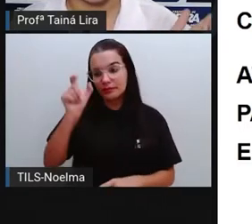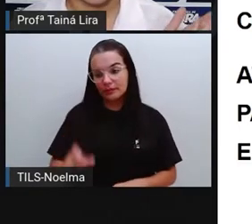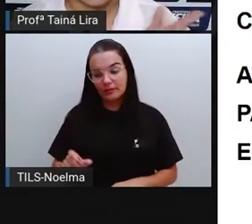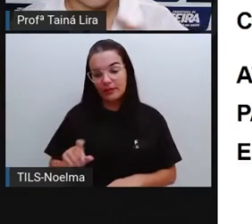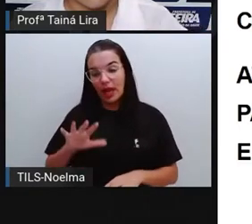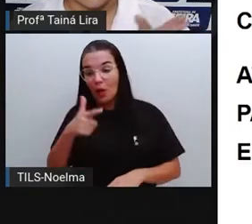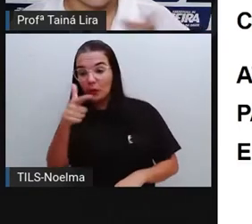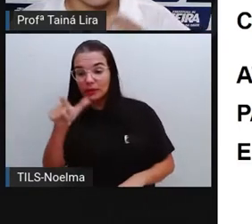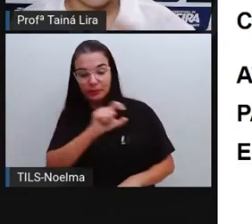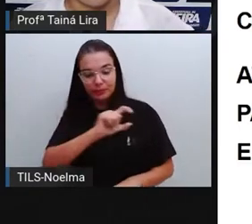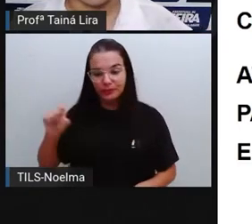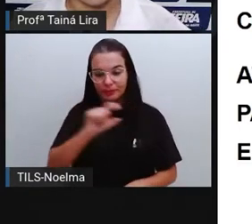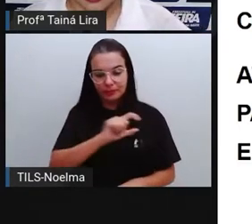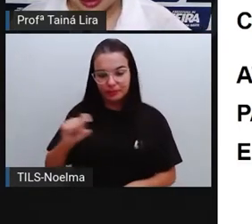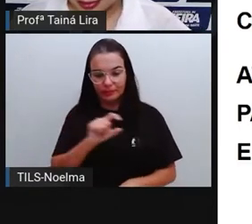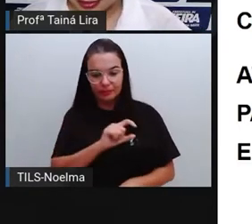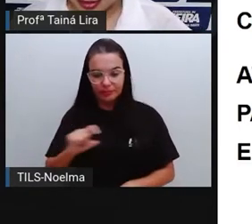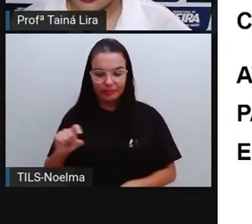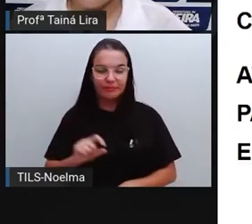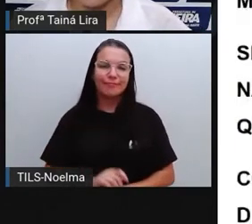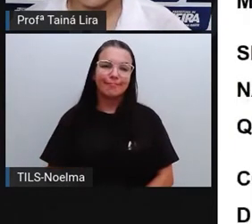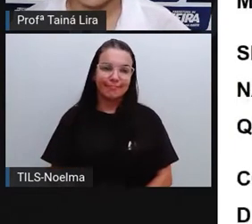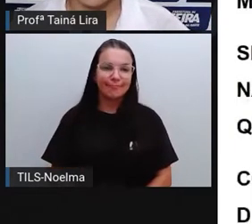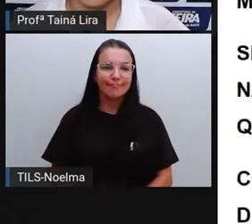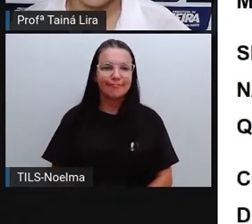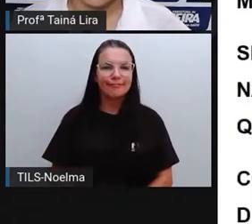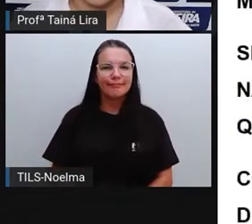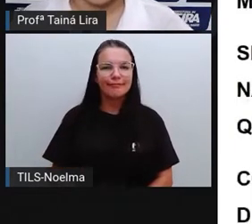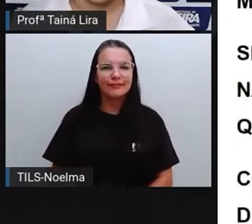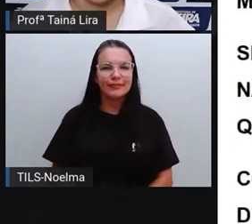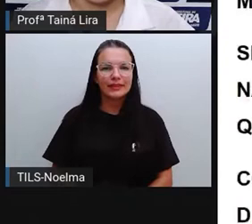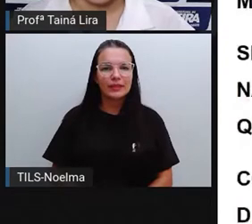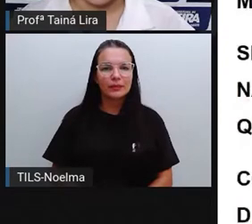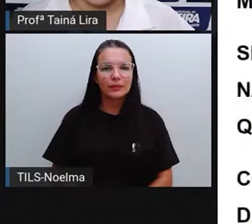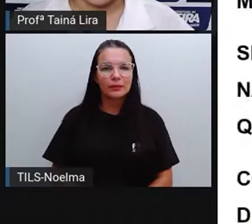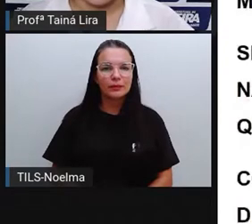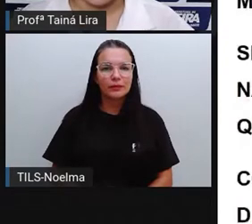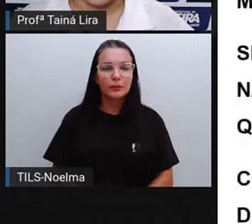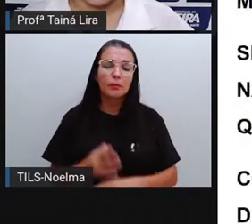tem as listrinhas na horizontal, deitada, tá?